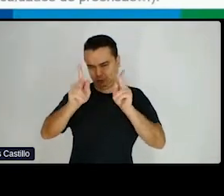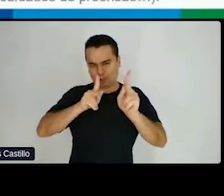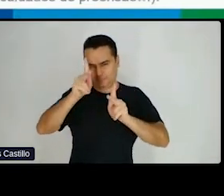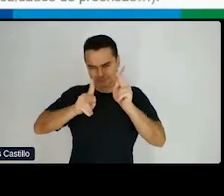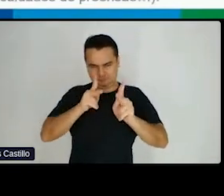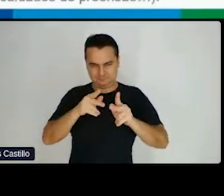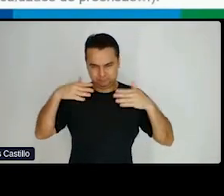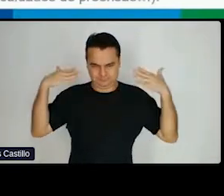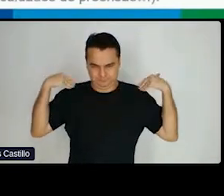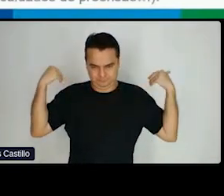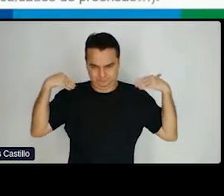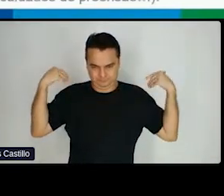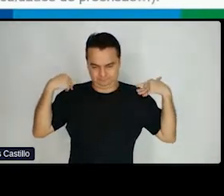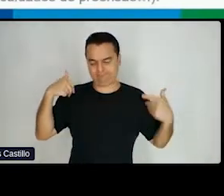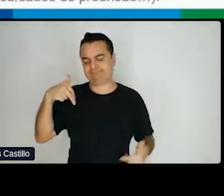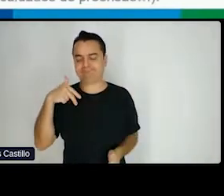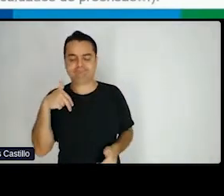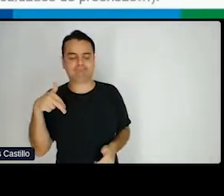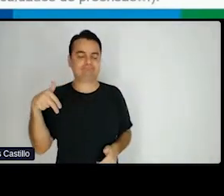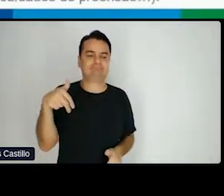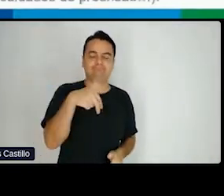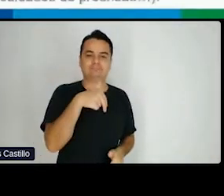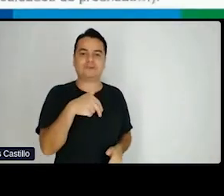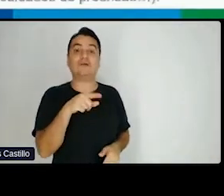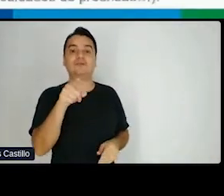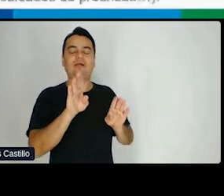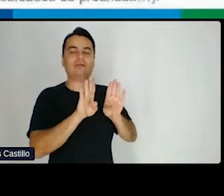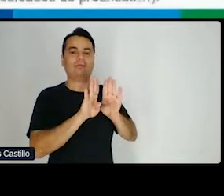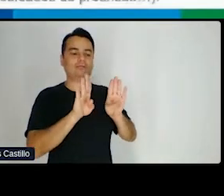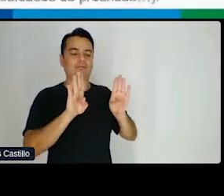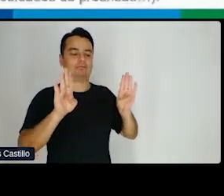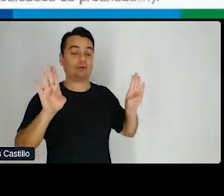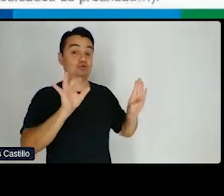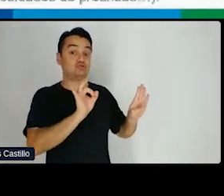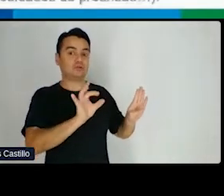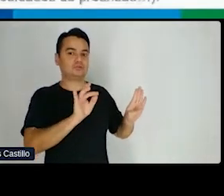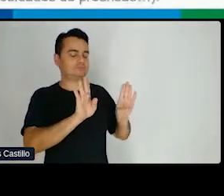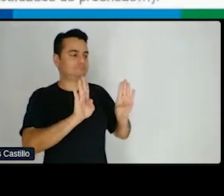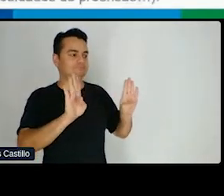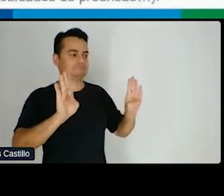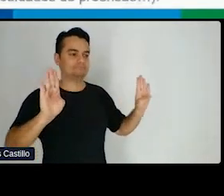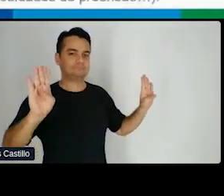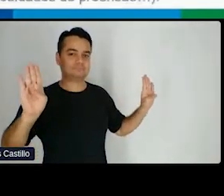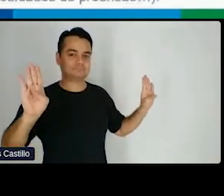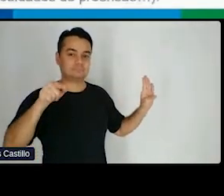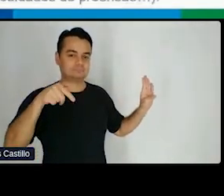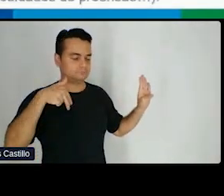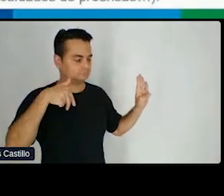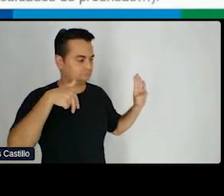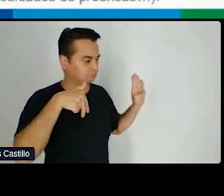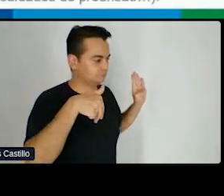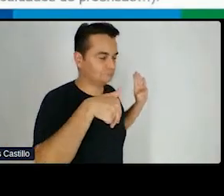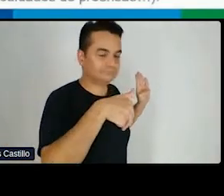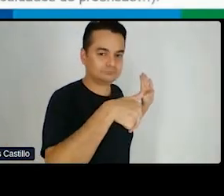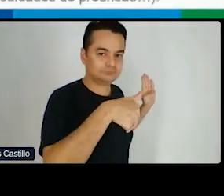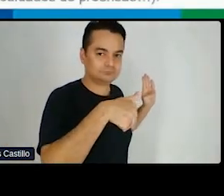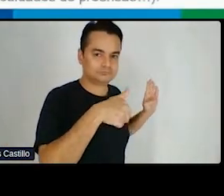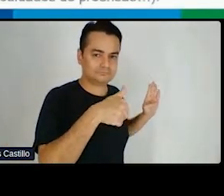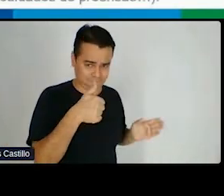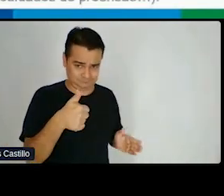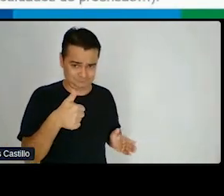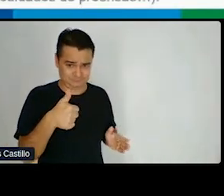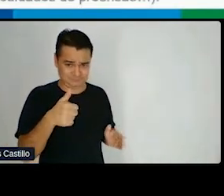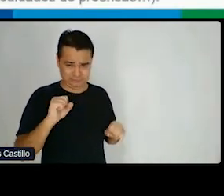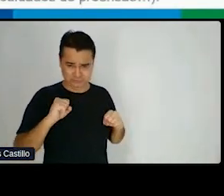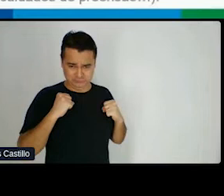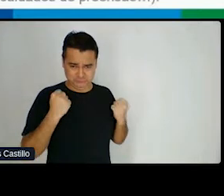nossa realidade e ver as portas abrindo para você sozinho, assim, né? Aquelas portas automáticas. Isso é um baixo esforço